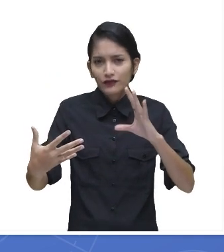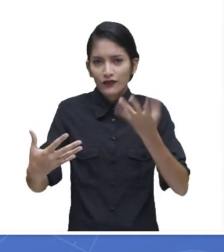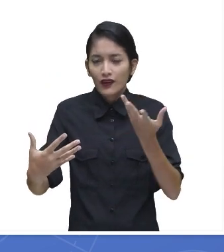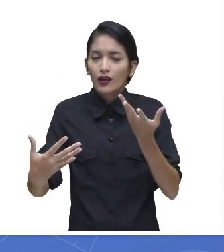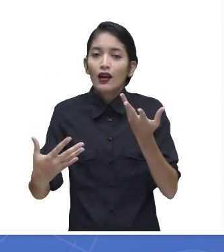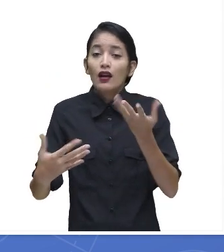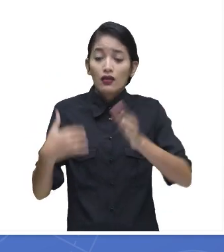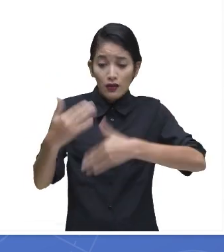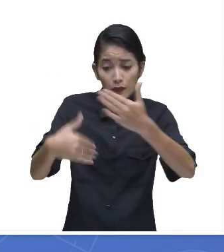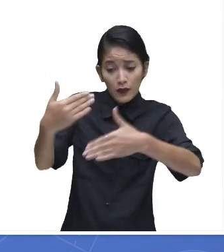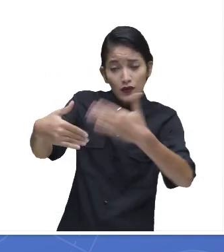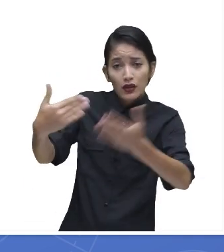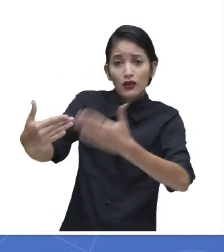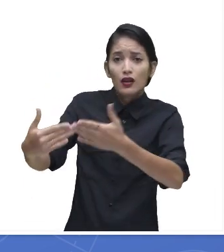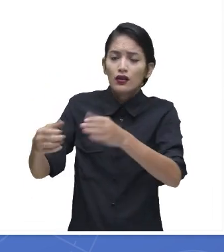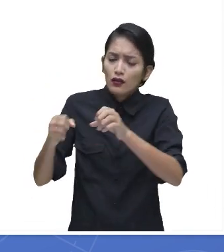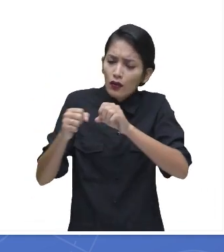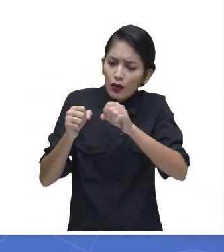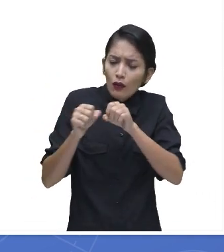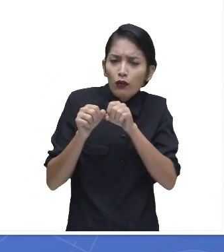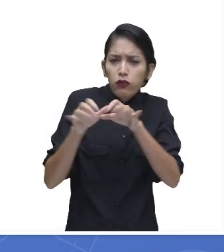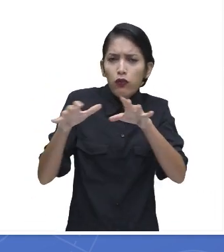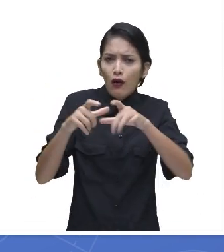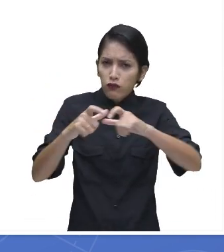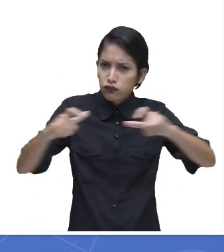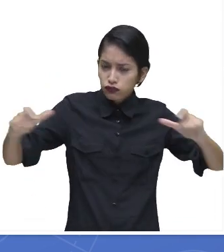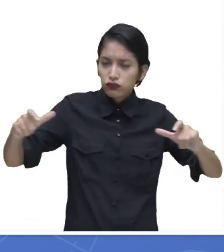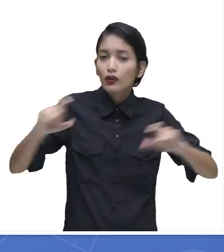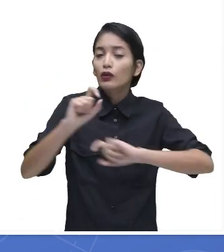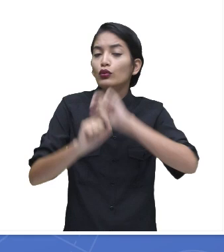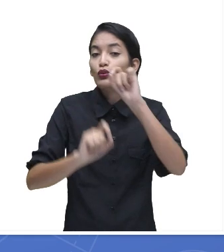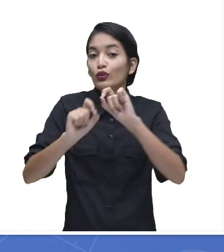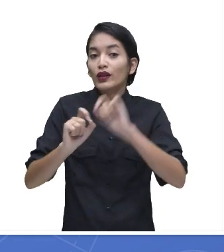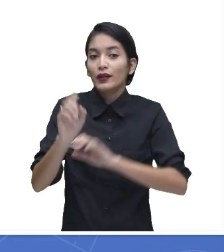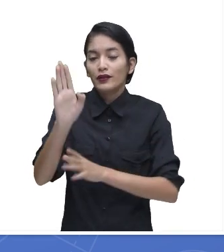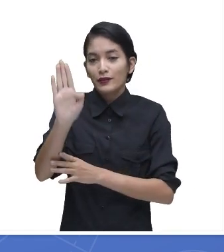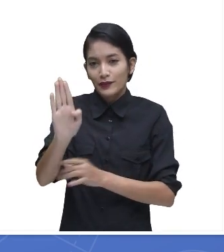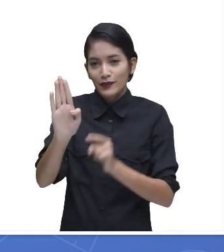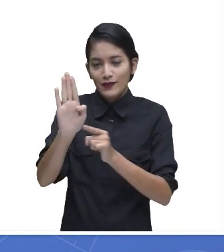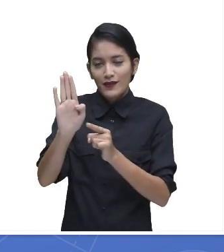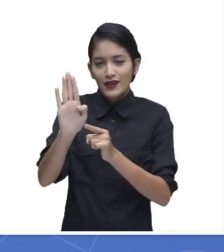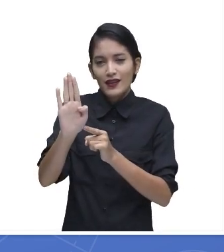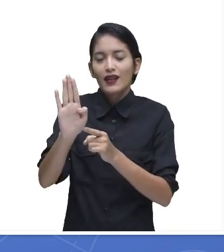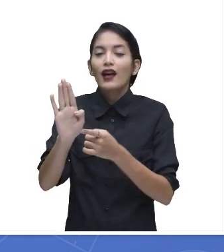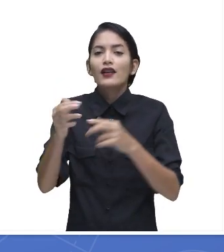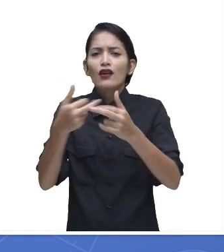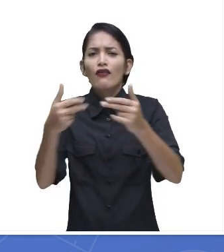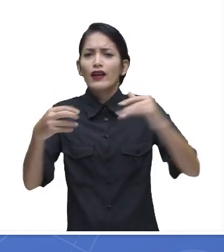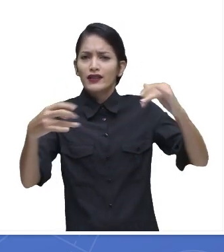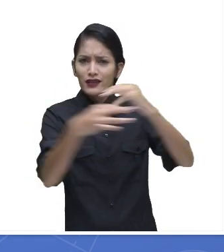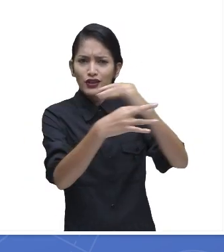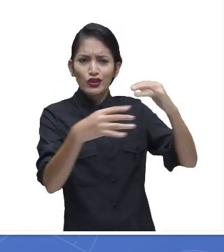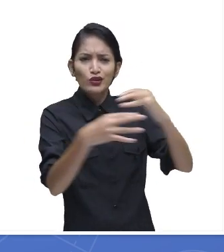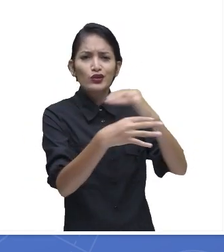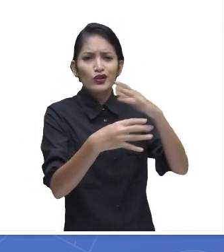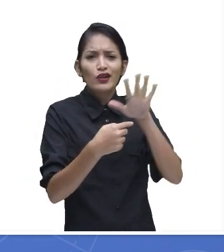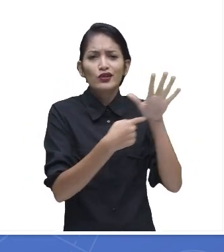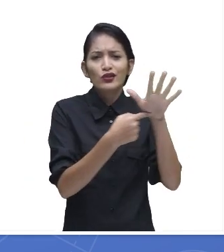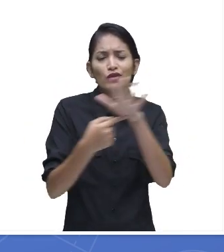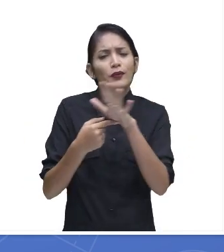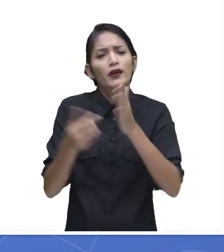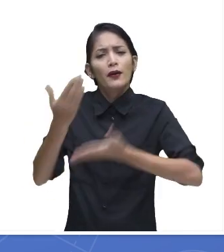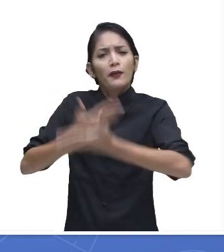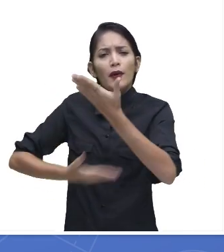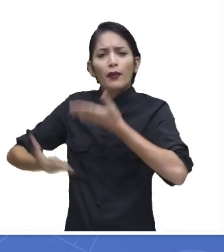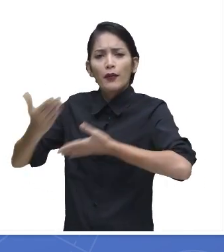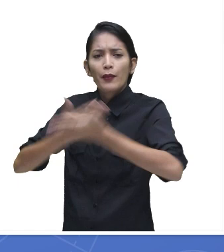de metropolização que a gente falou na aula, inclusive, né? É a letra B, tá? São cidades, são configurações cujas dinâmicas, em